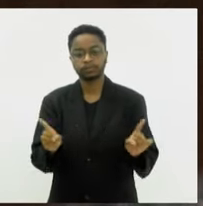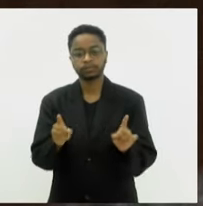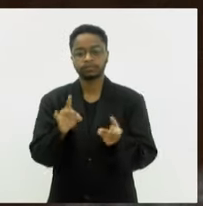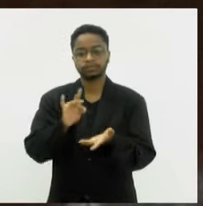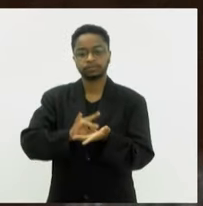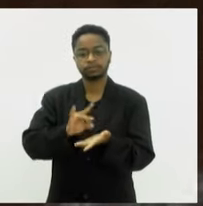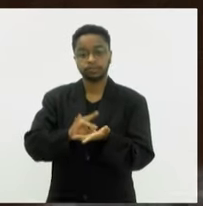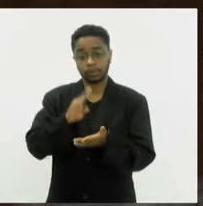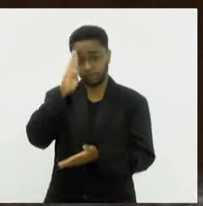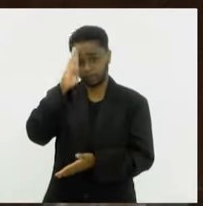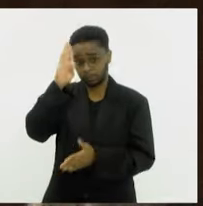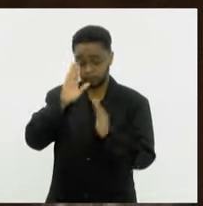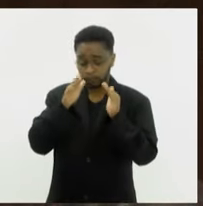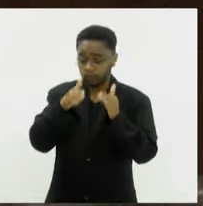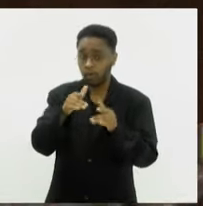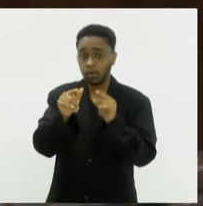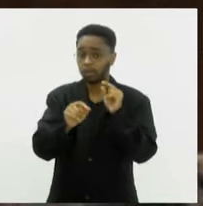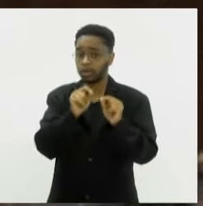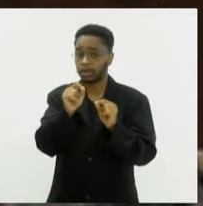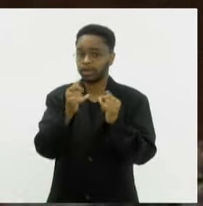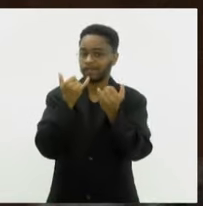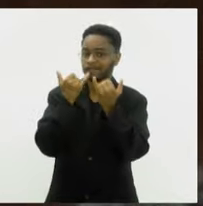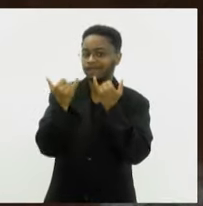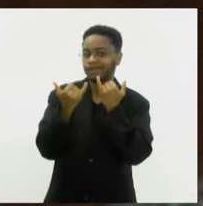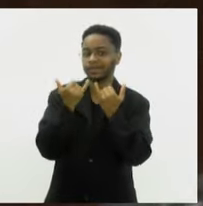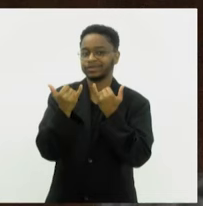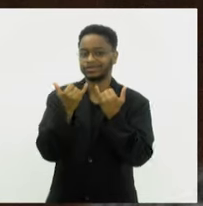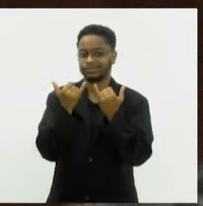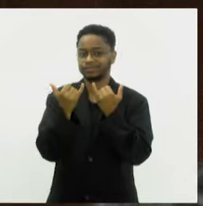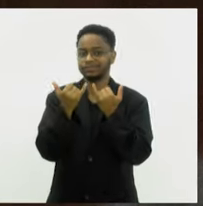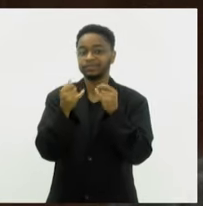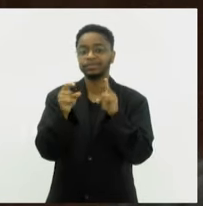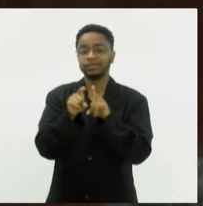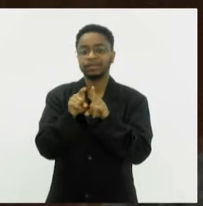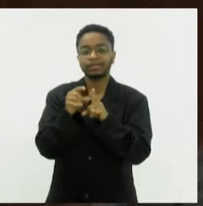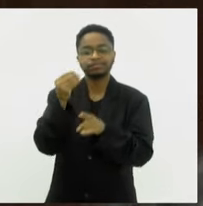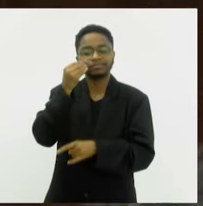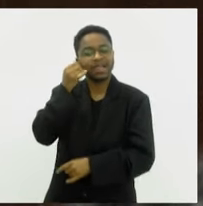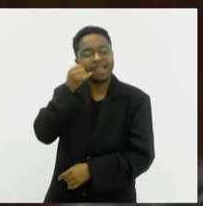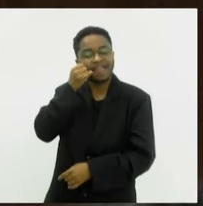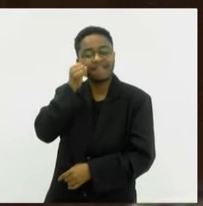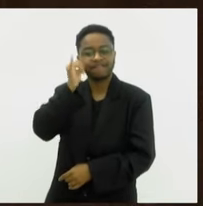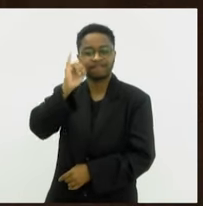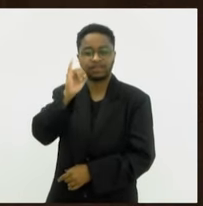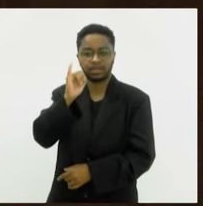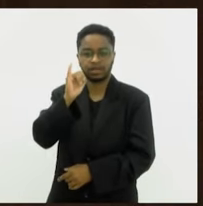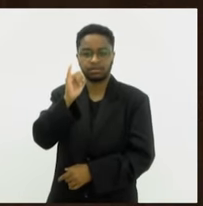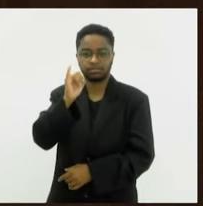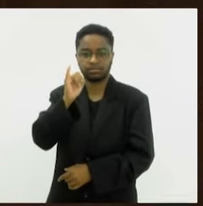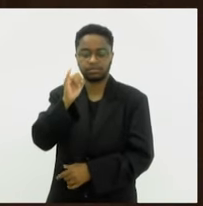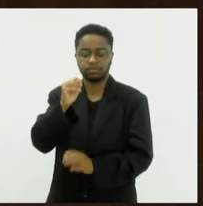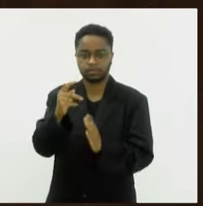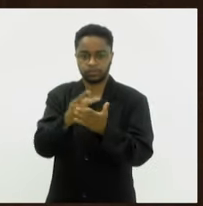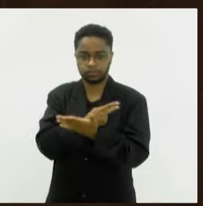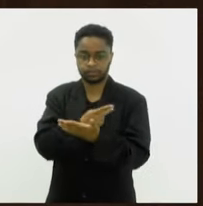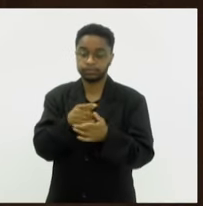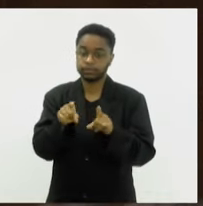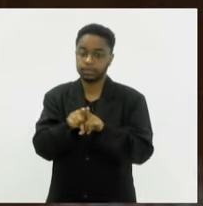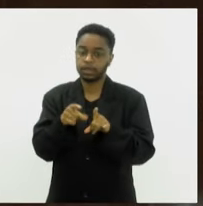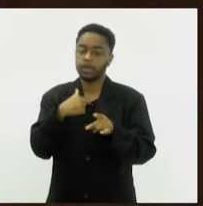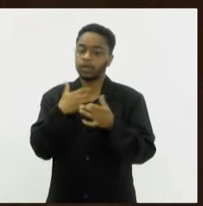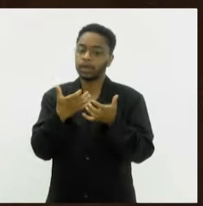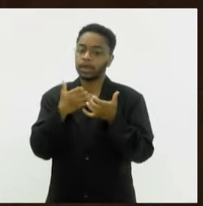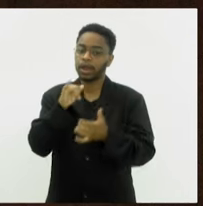centro da discussão deve ser sempre a informação e a prevenção. Eu queria aproveitar, vejo aqui